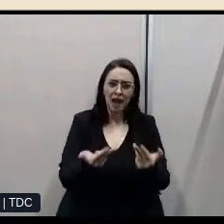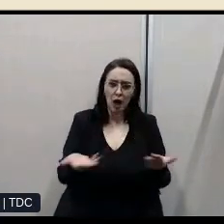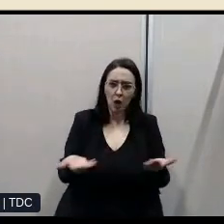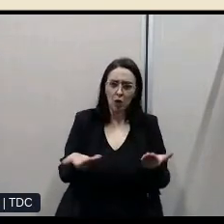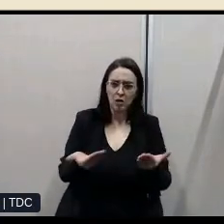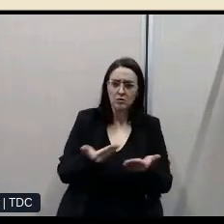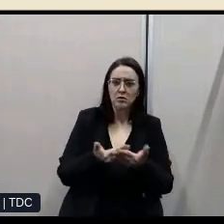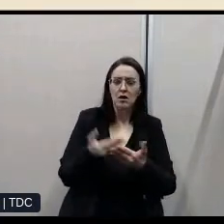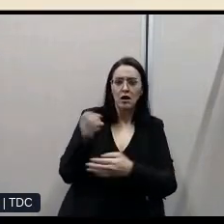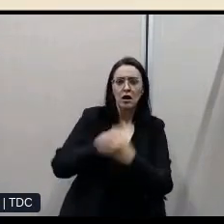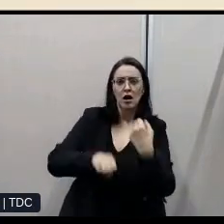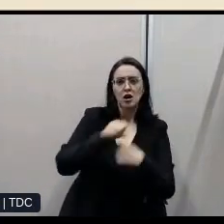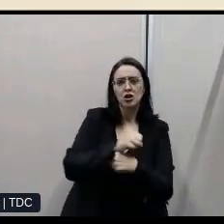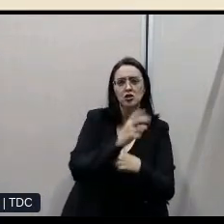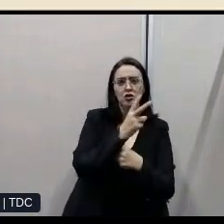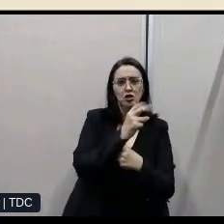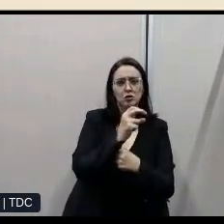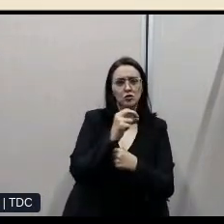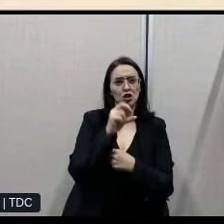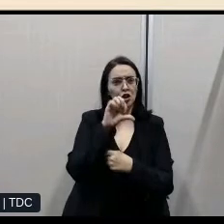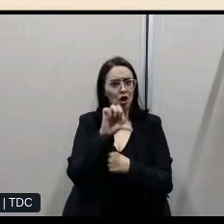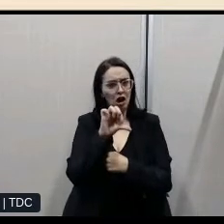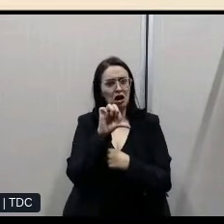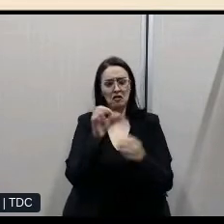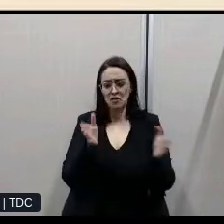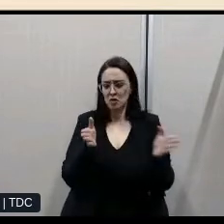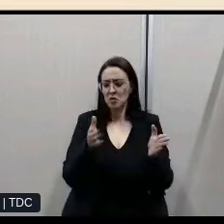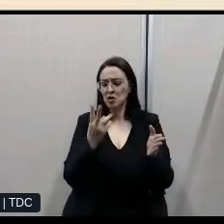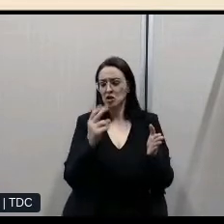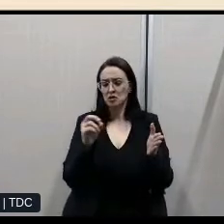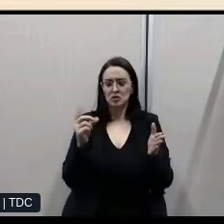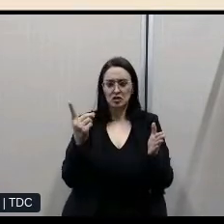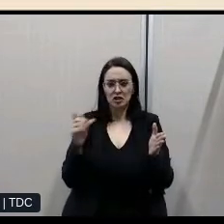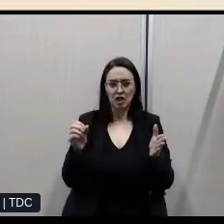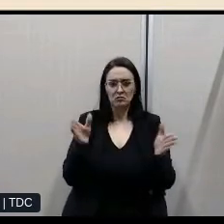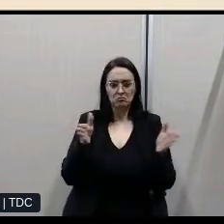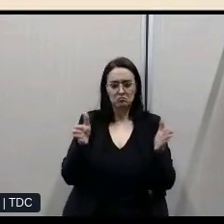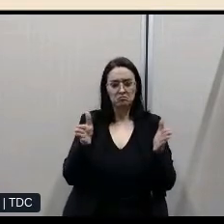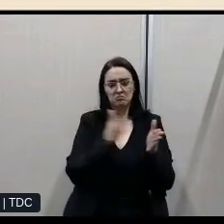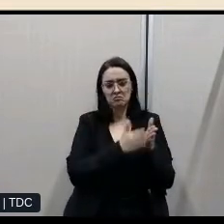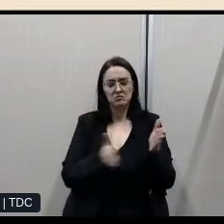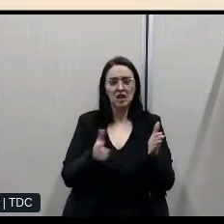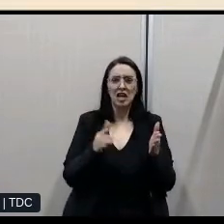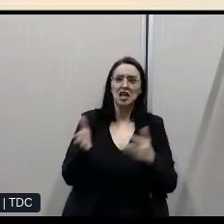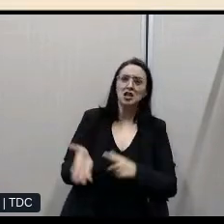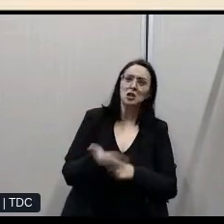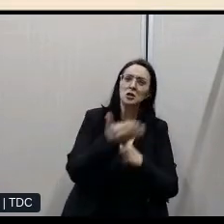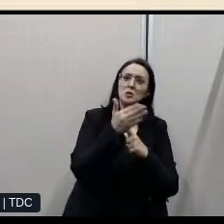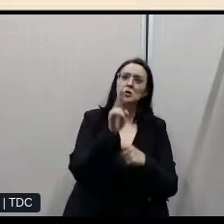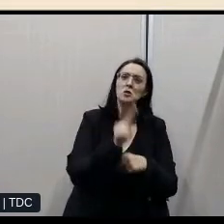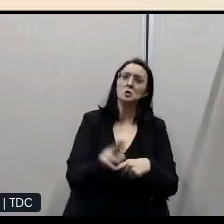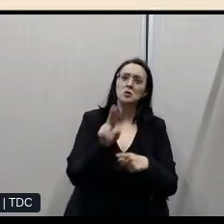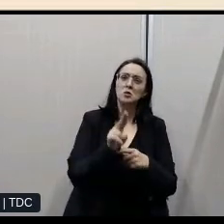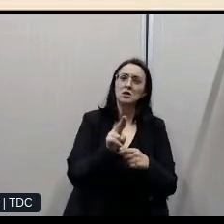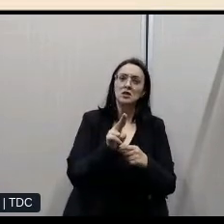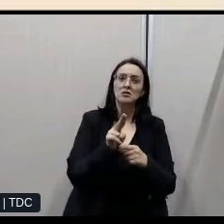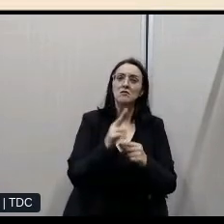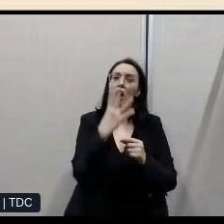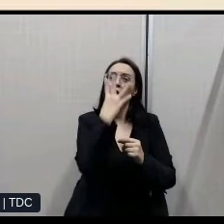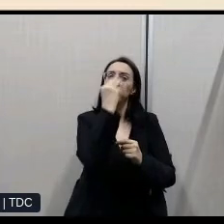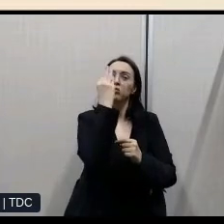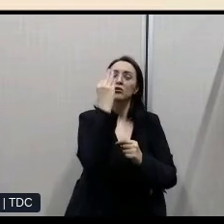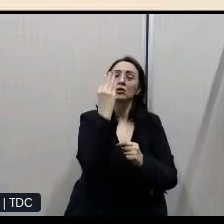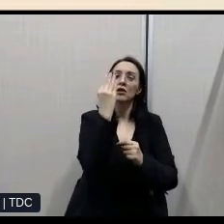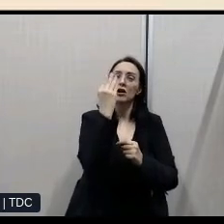lembrar, mas em 2009, 2010, por ali, começaram a surgir várias tecnologias que faziam uso de reconhecimento